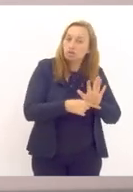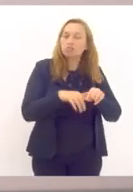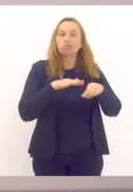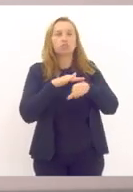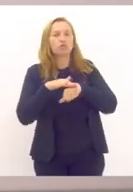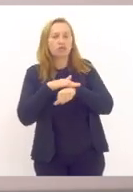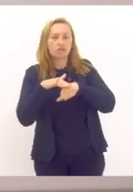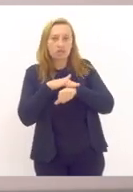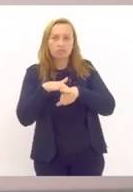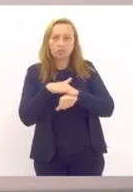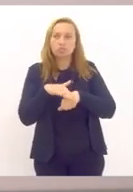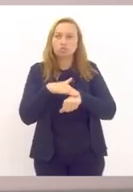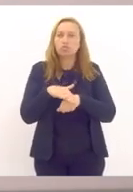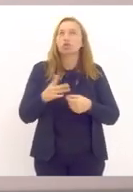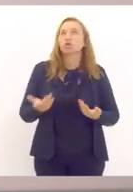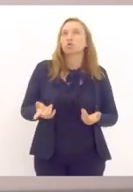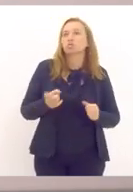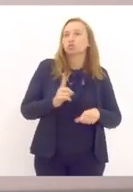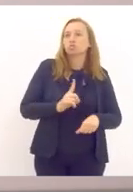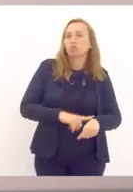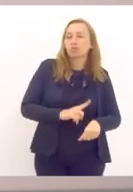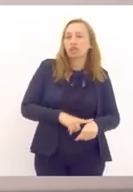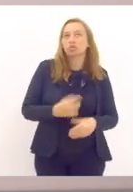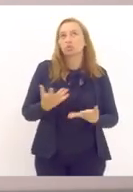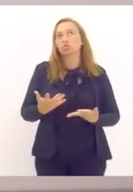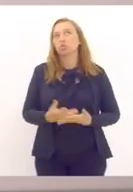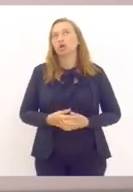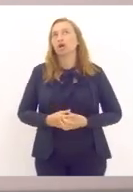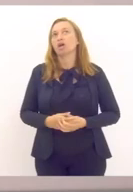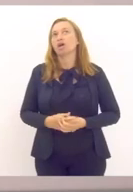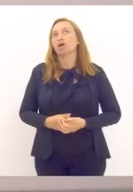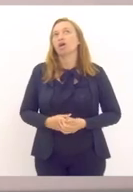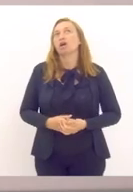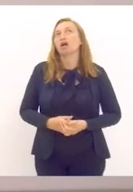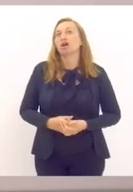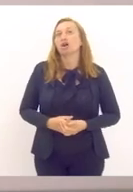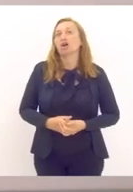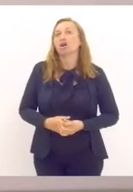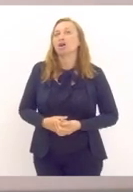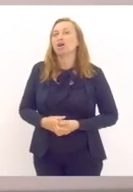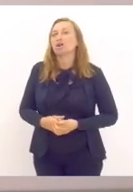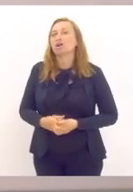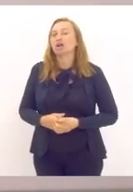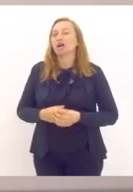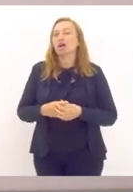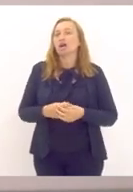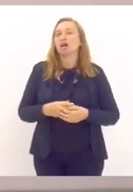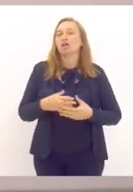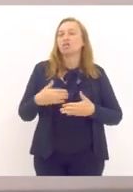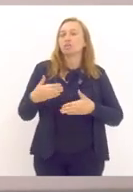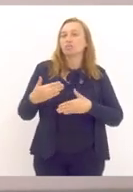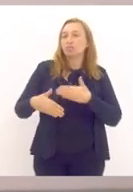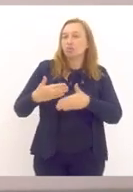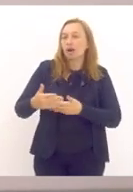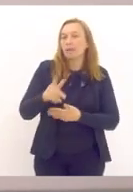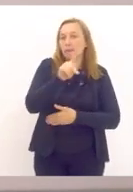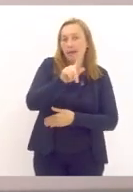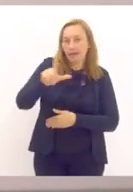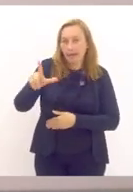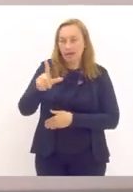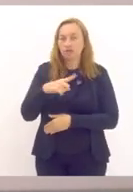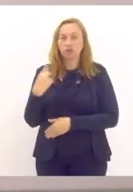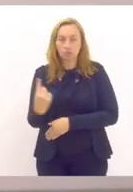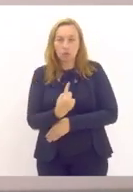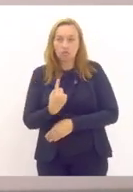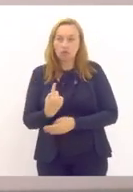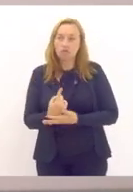conversar. Em momentos, a nossa intenção, em momentos prévios, a mandar PLs, que os nossos PLs basicamente ou vão